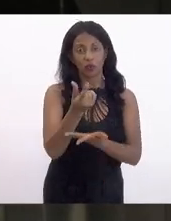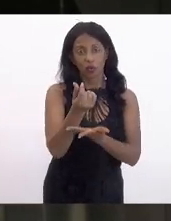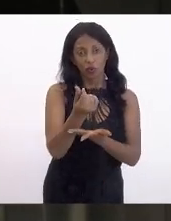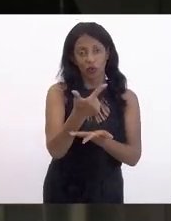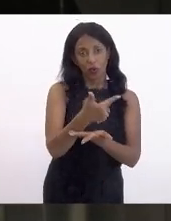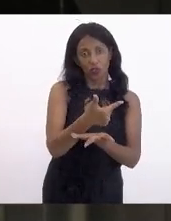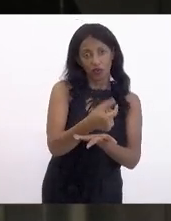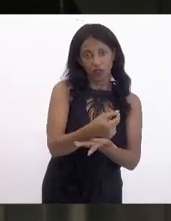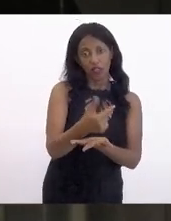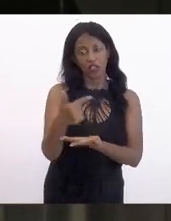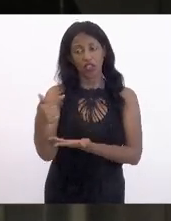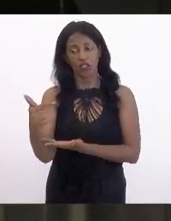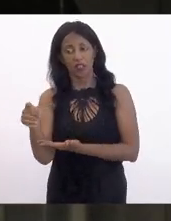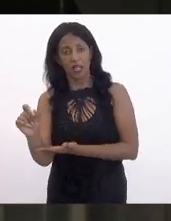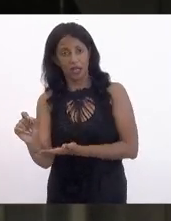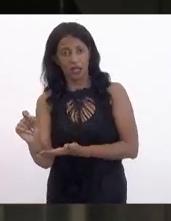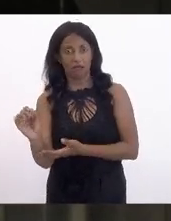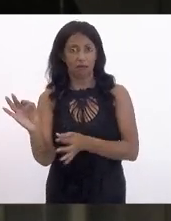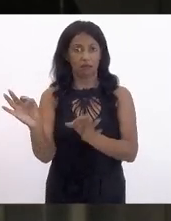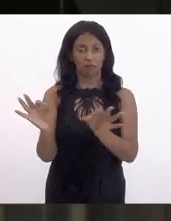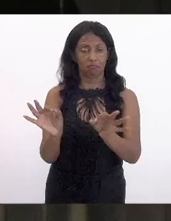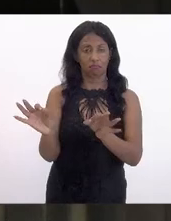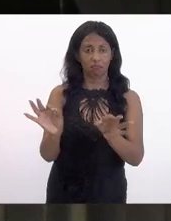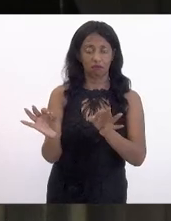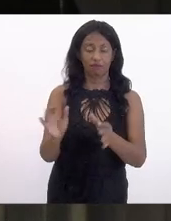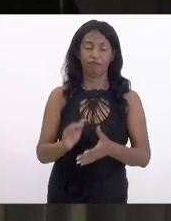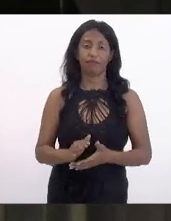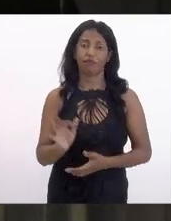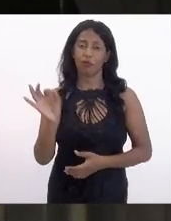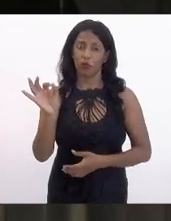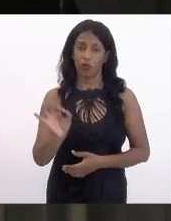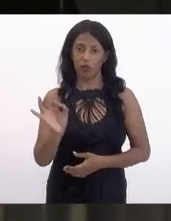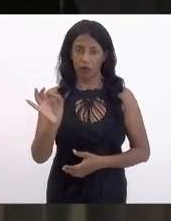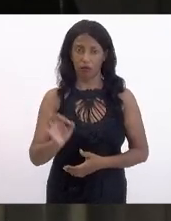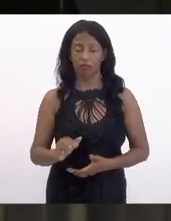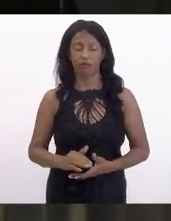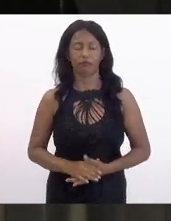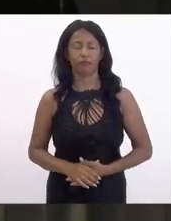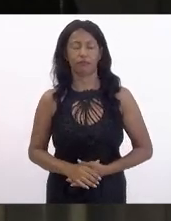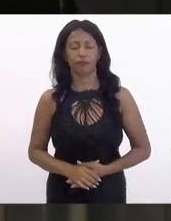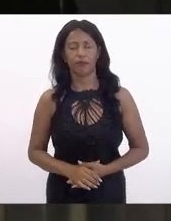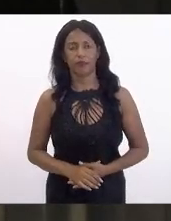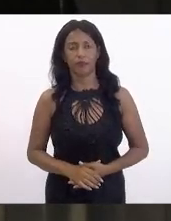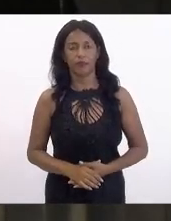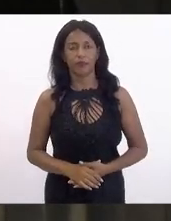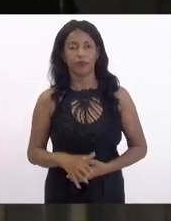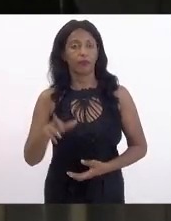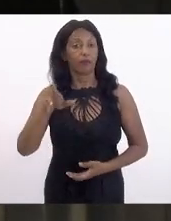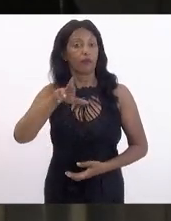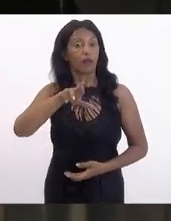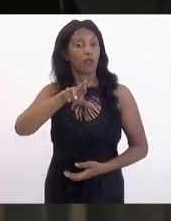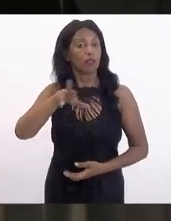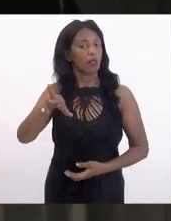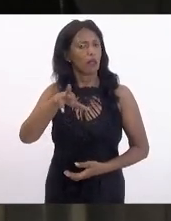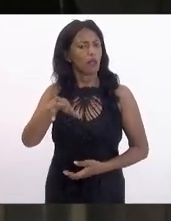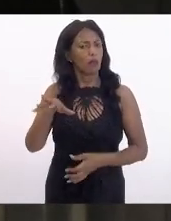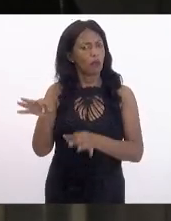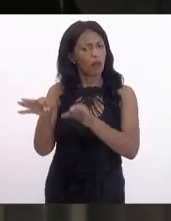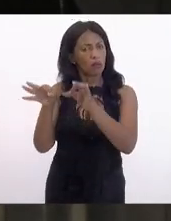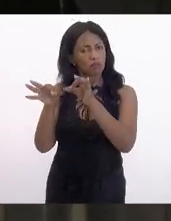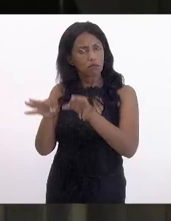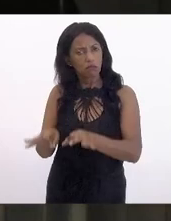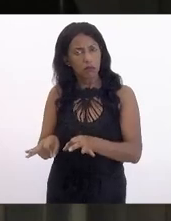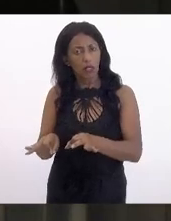aqui propostos de redução entre 20 e 70 porcento e não é justo